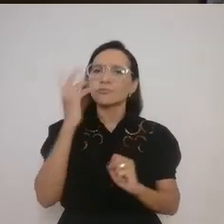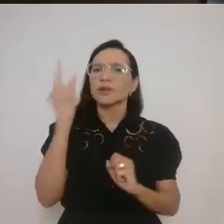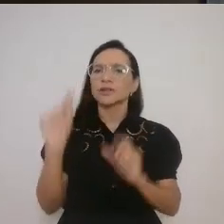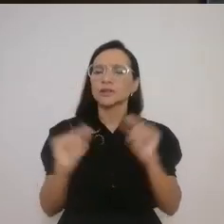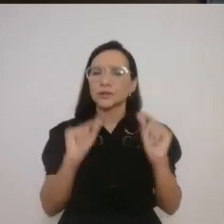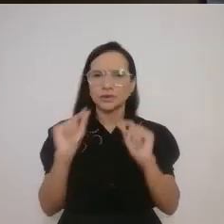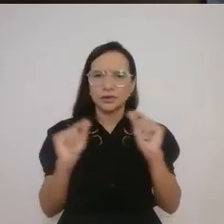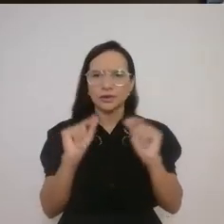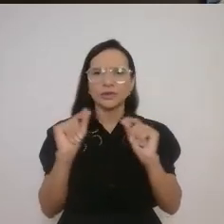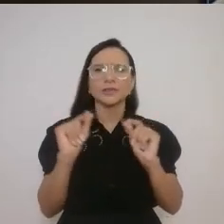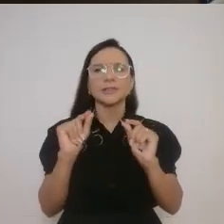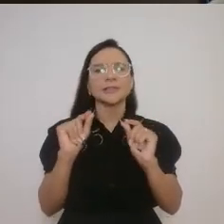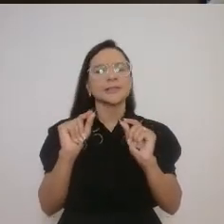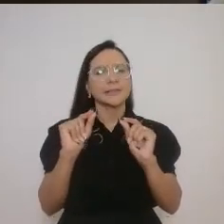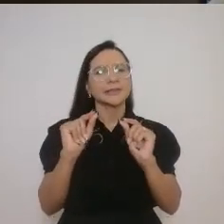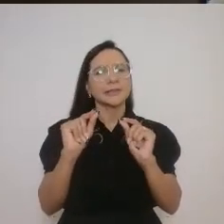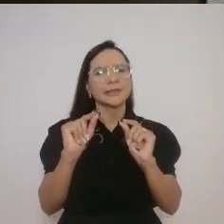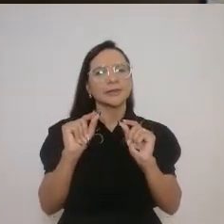o que poderá provocar